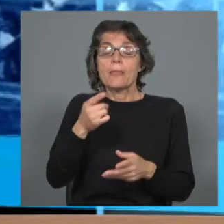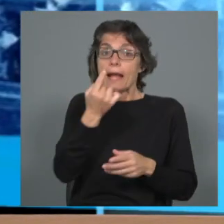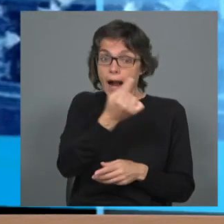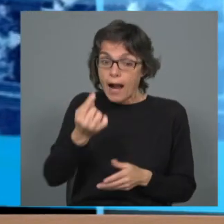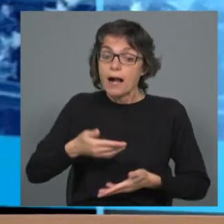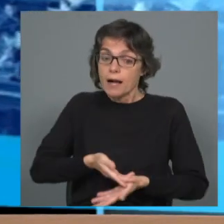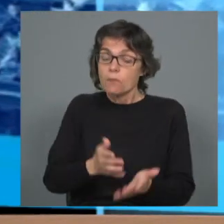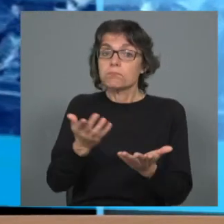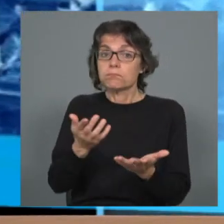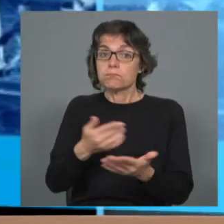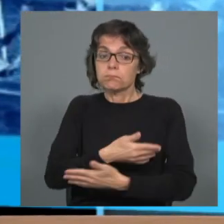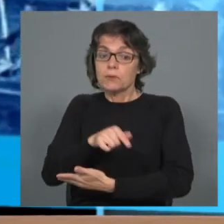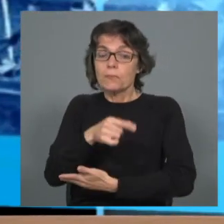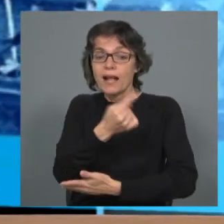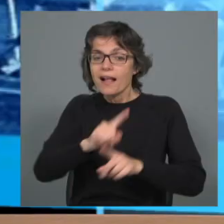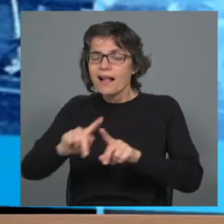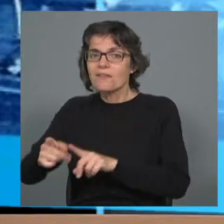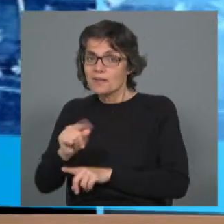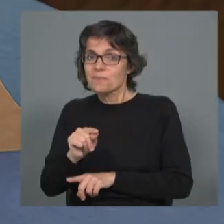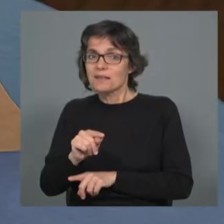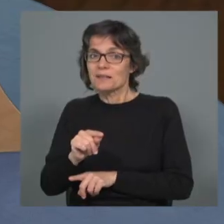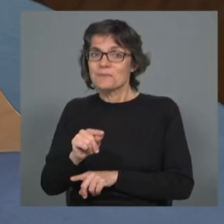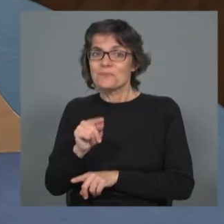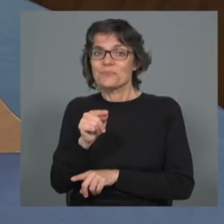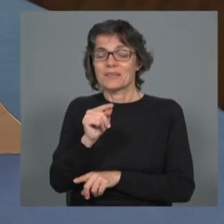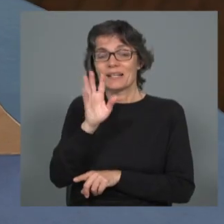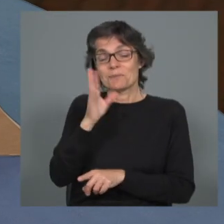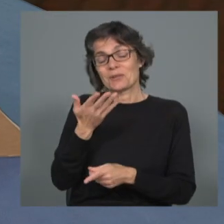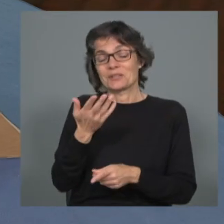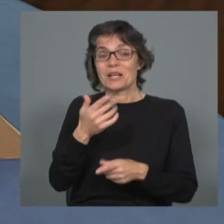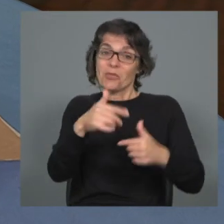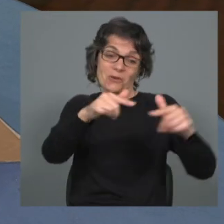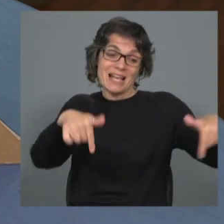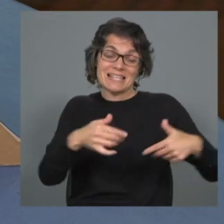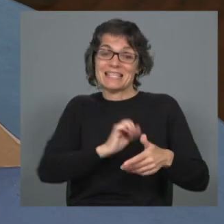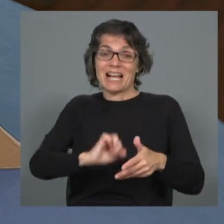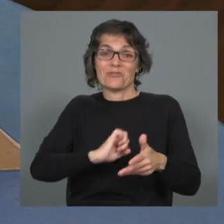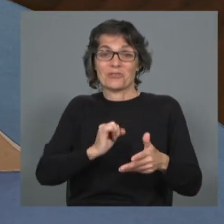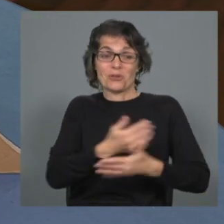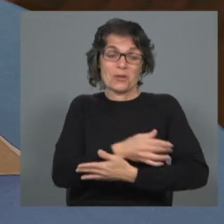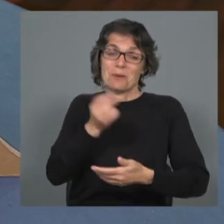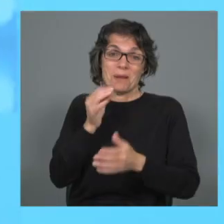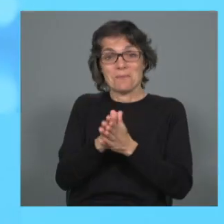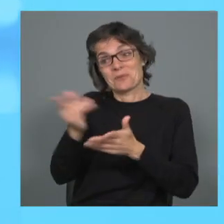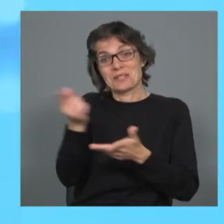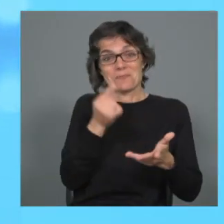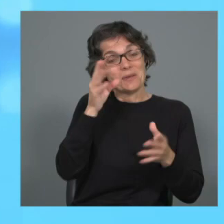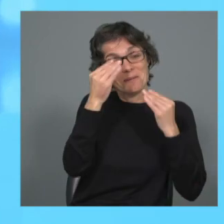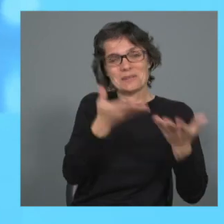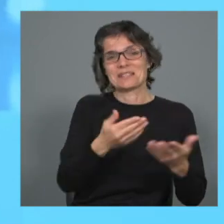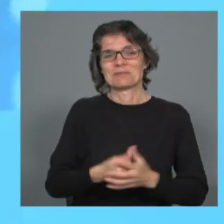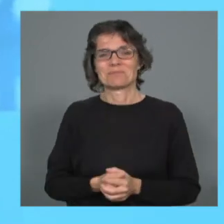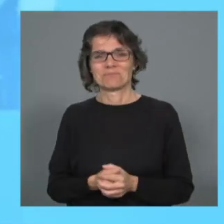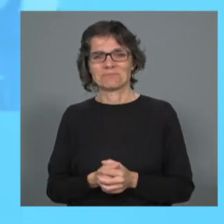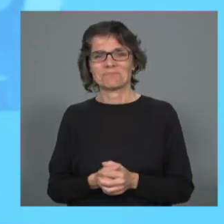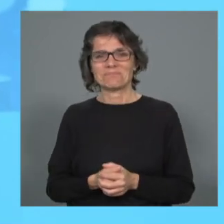nova, na verdade. Mas pronto, se tiverem esta experiência com a sala de bebés, tanto melhor. E é uma experiência que a Madalena